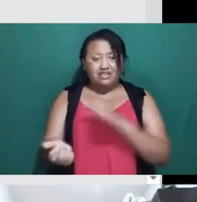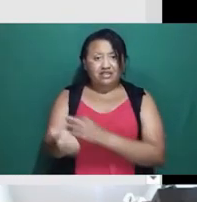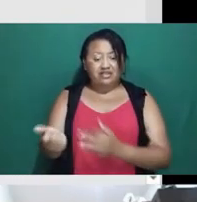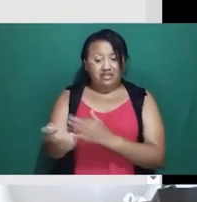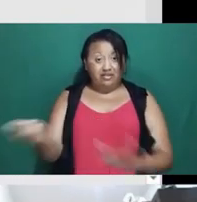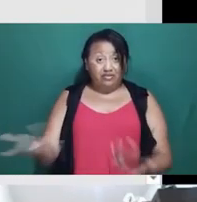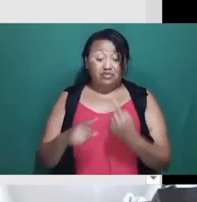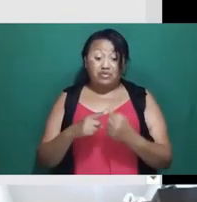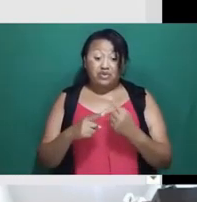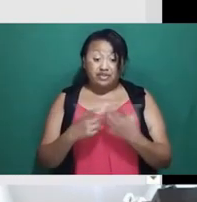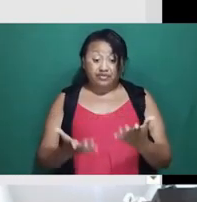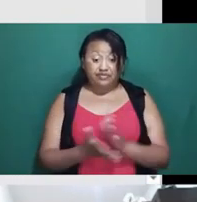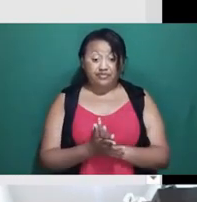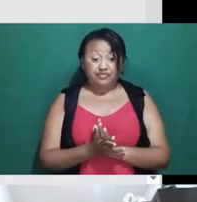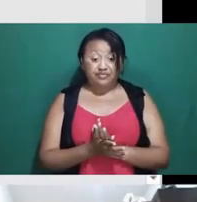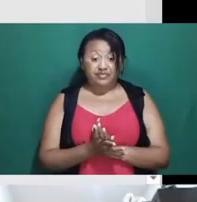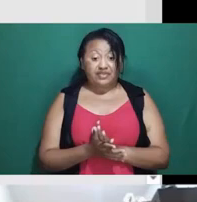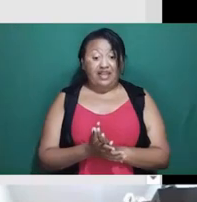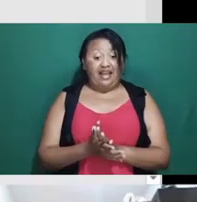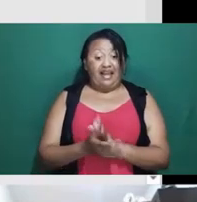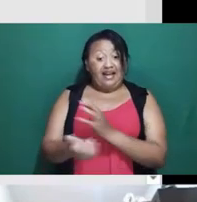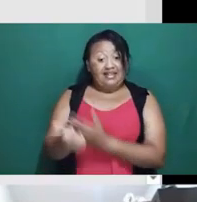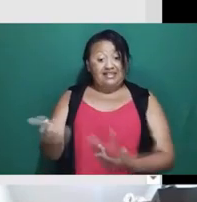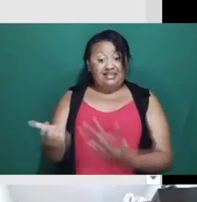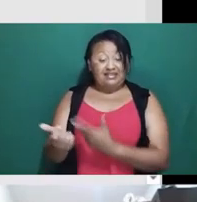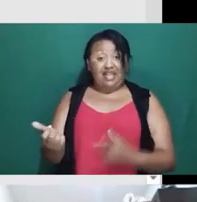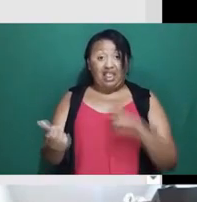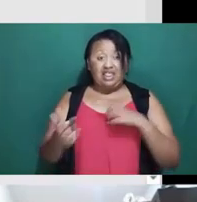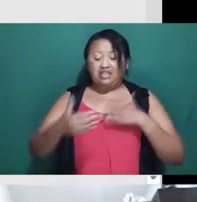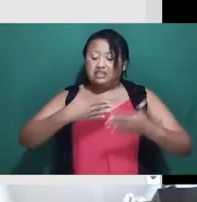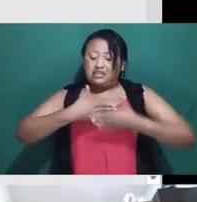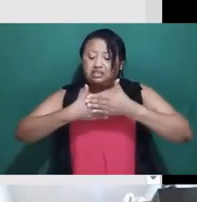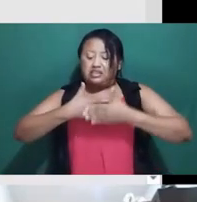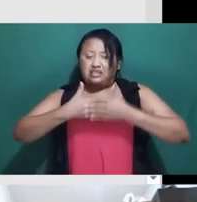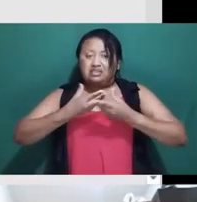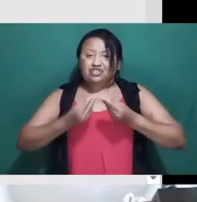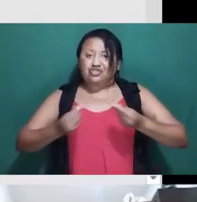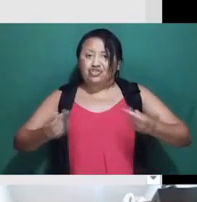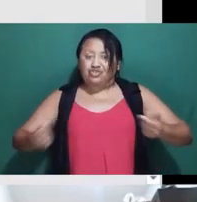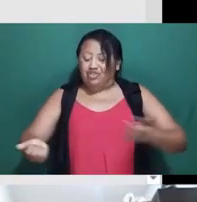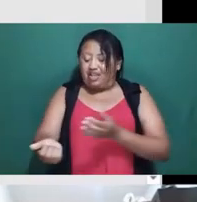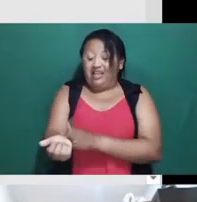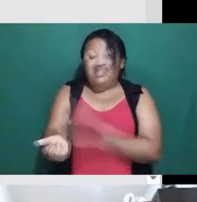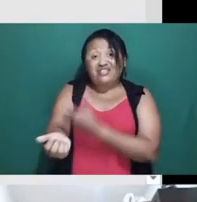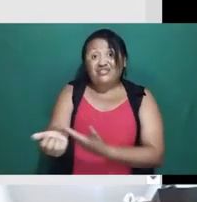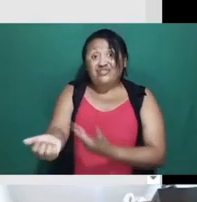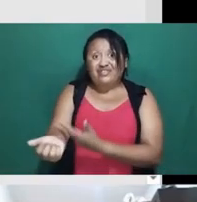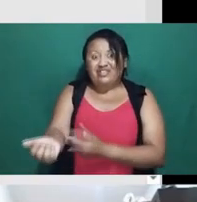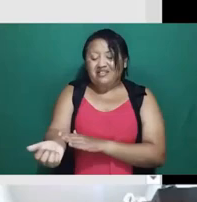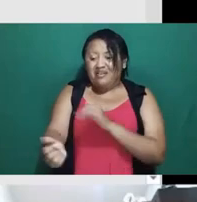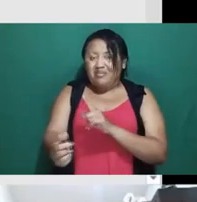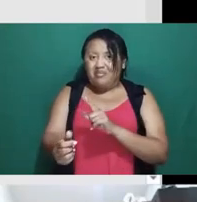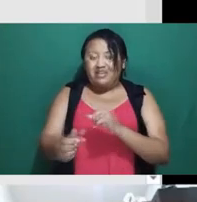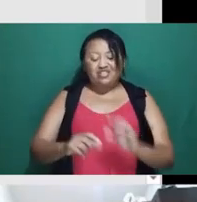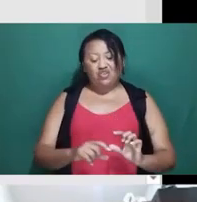as artérias tem paredes menos espessas enquanto as vezes são com jeito para eles mais grossos na verdade